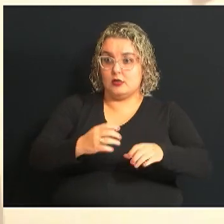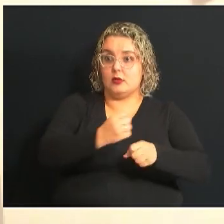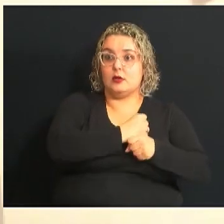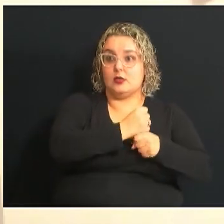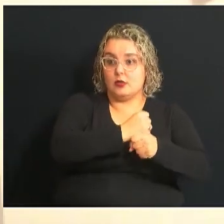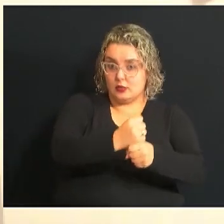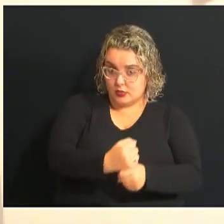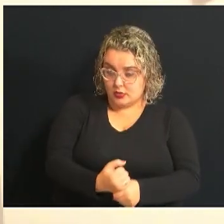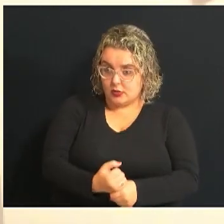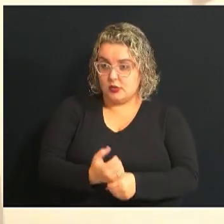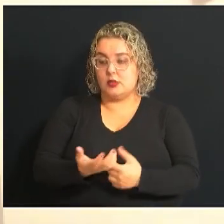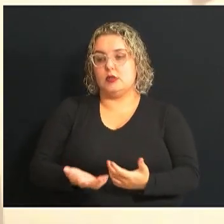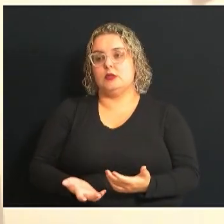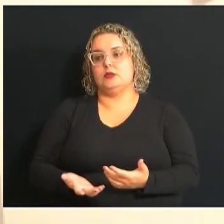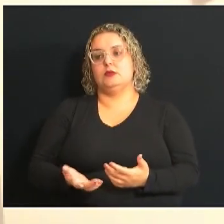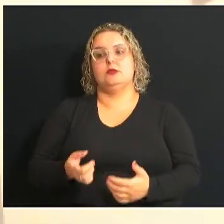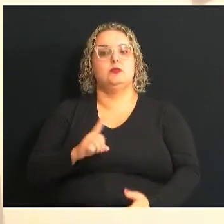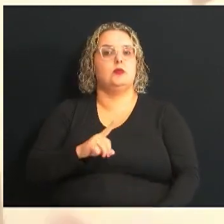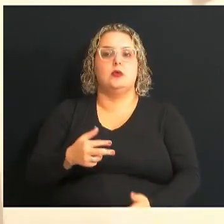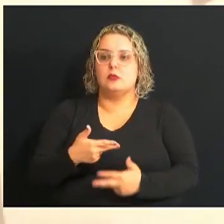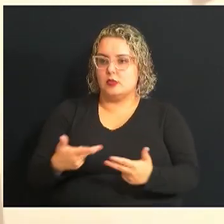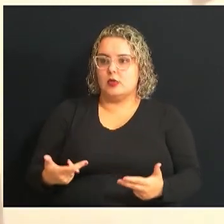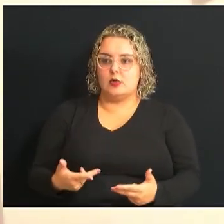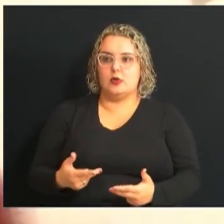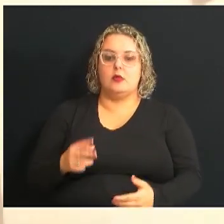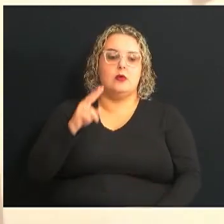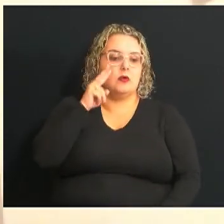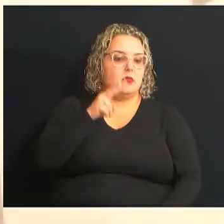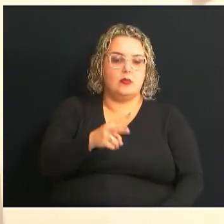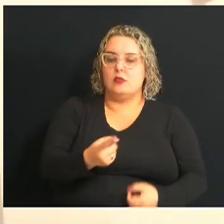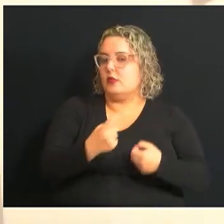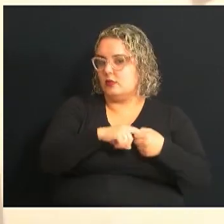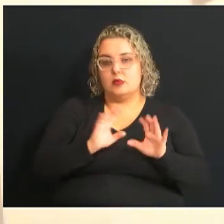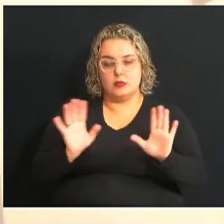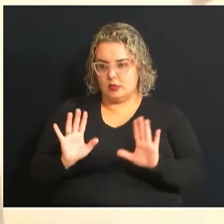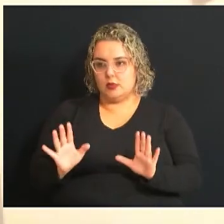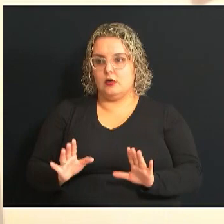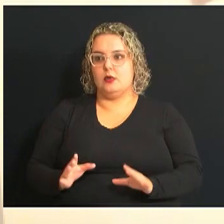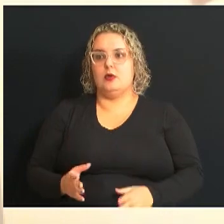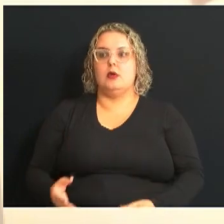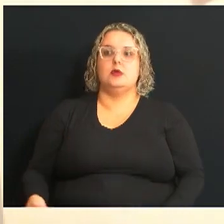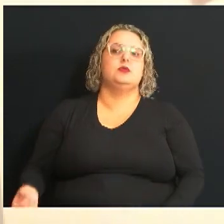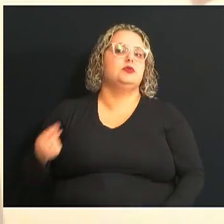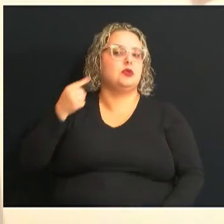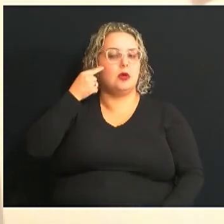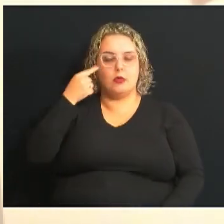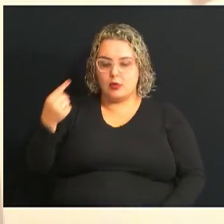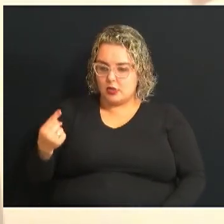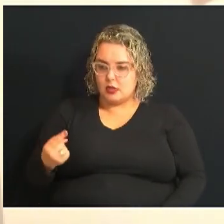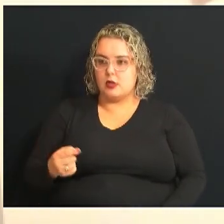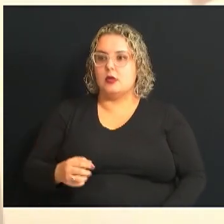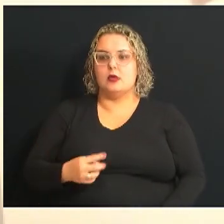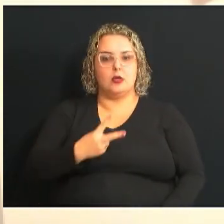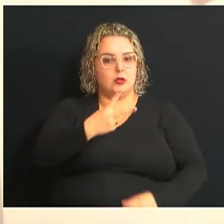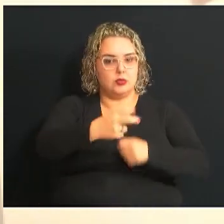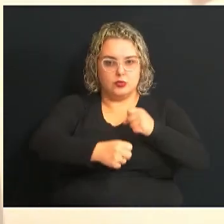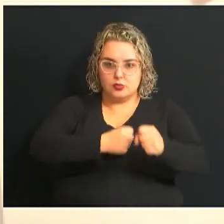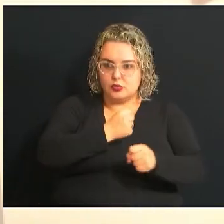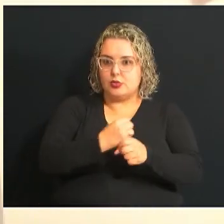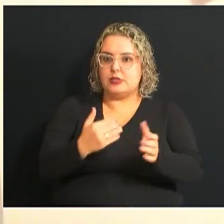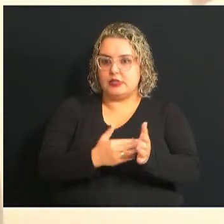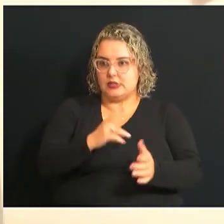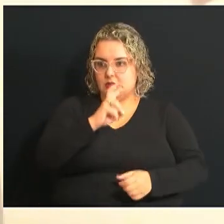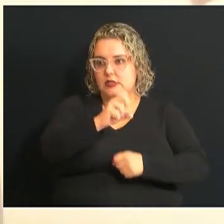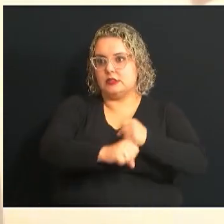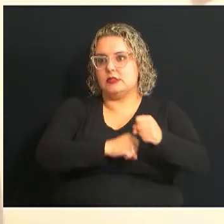menos, né? Então não era uma coisa de, vou ali ver como é que é e vou voltar, não, a gente já quis vir com uma ideia de passar entre 2 a 5 anos para ver como é